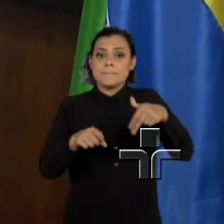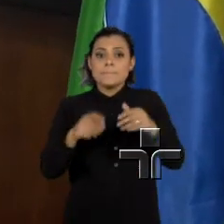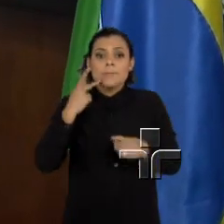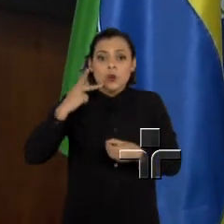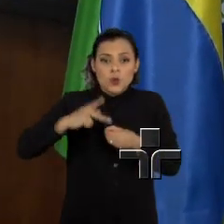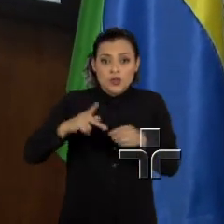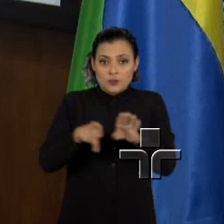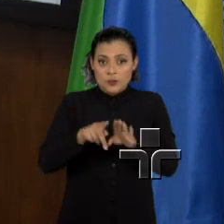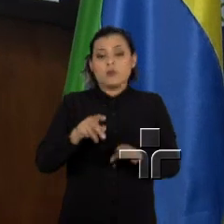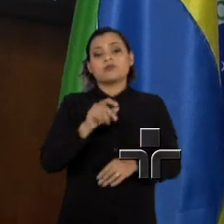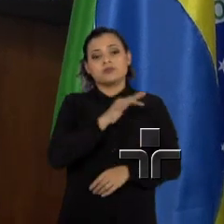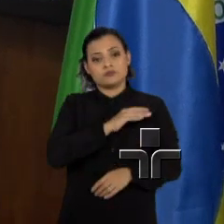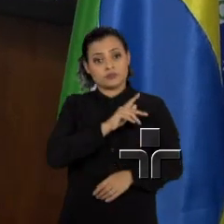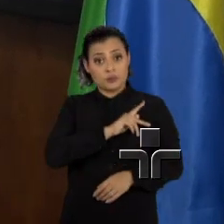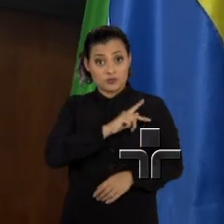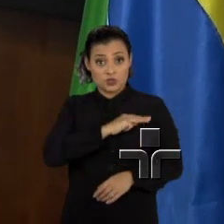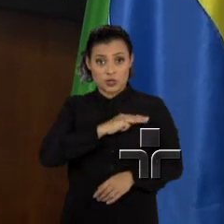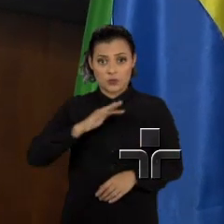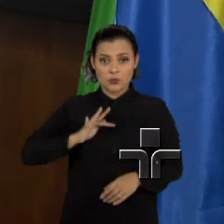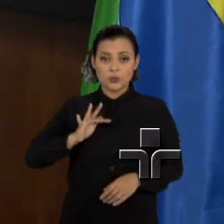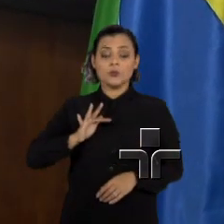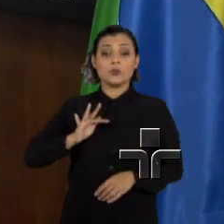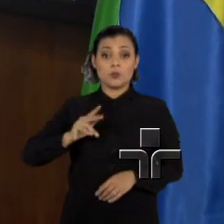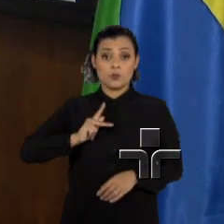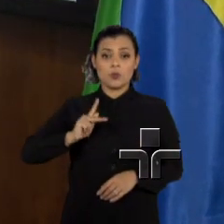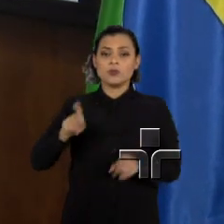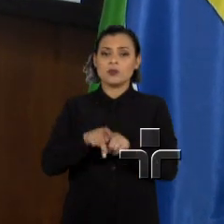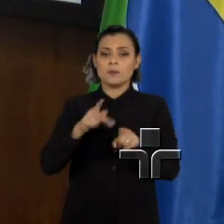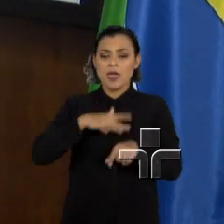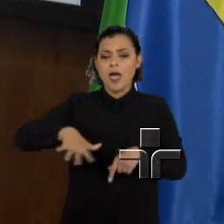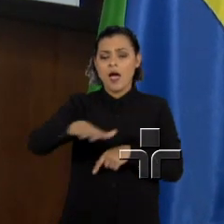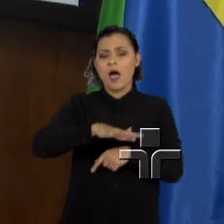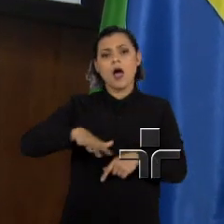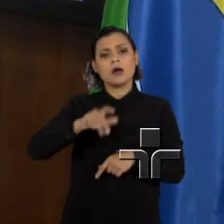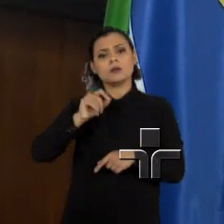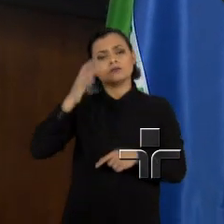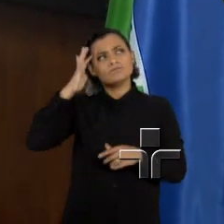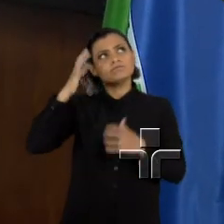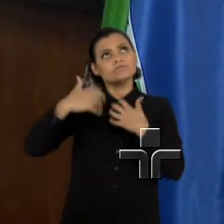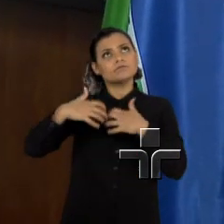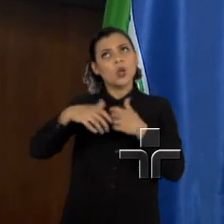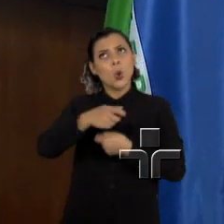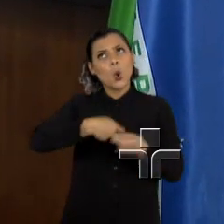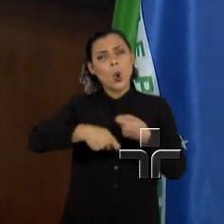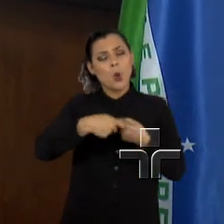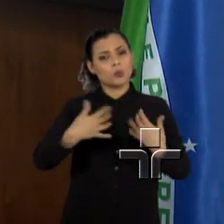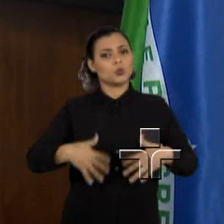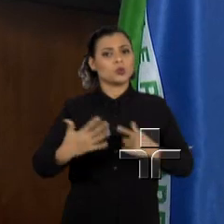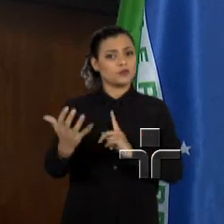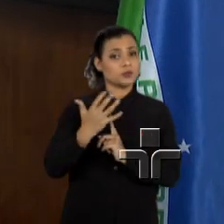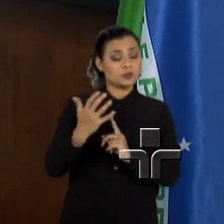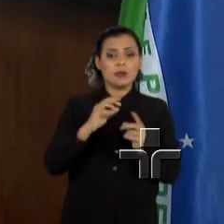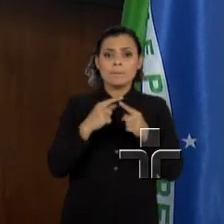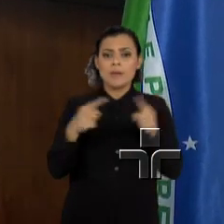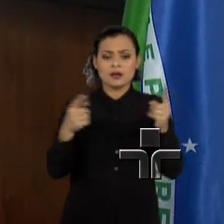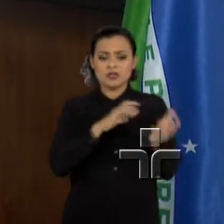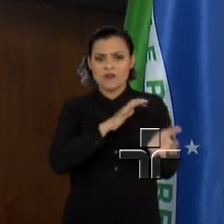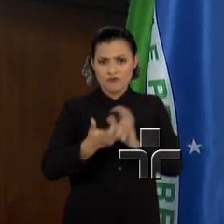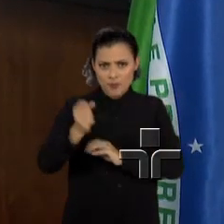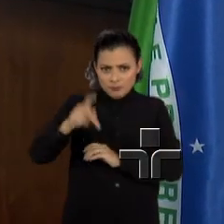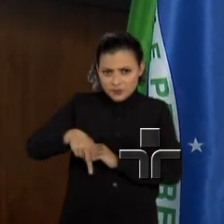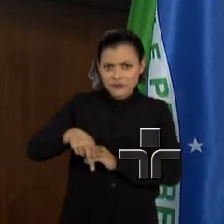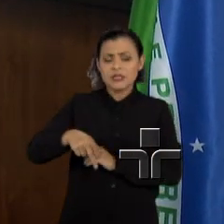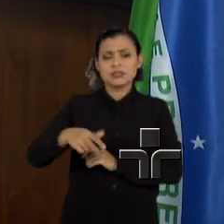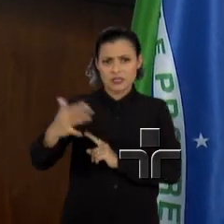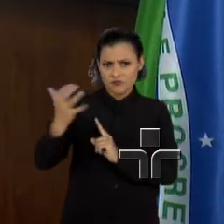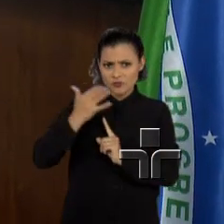pensa em reforma da Previdência, logo o cenário econômico vem à nossa mente, mas De que forma que a reforma afeta também